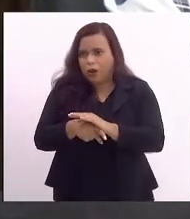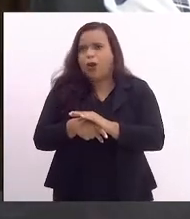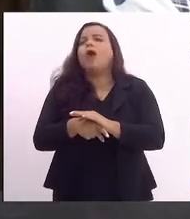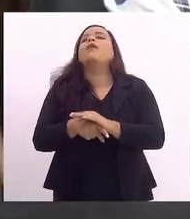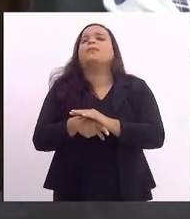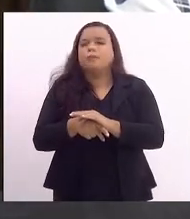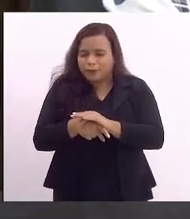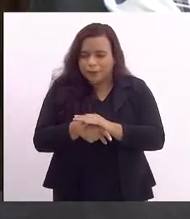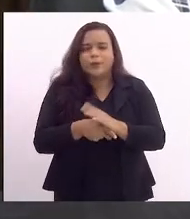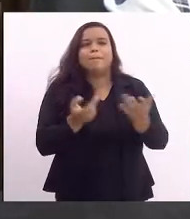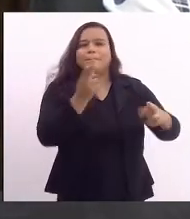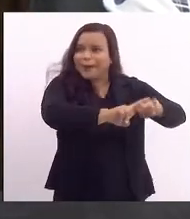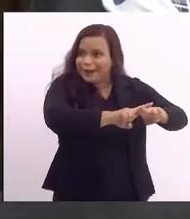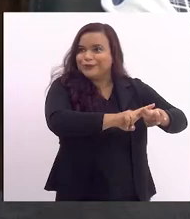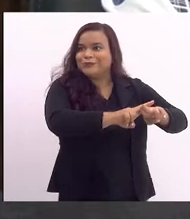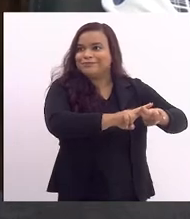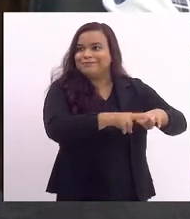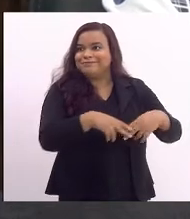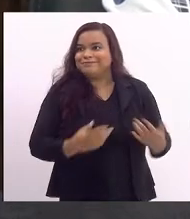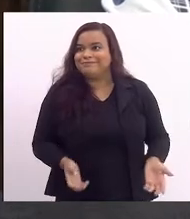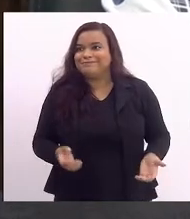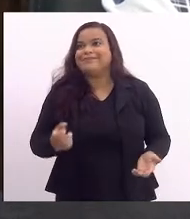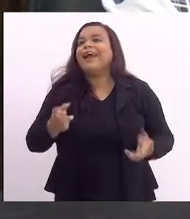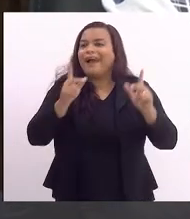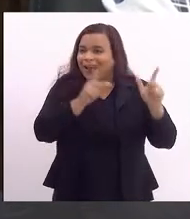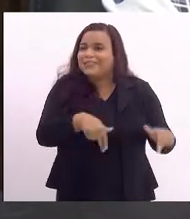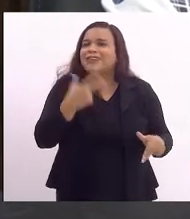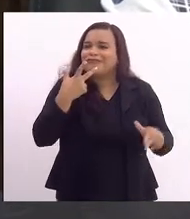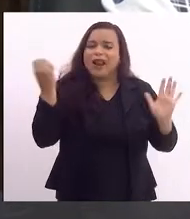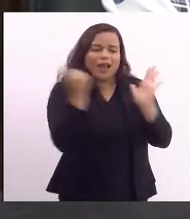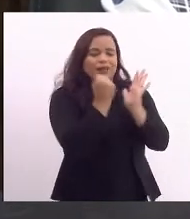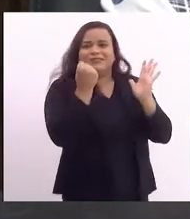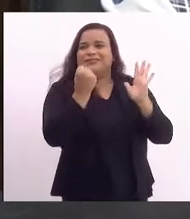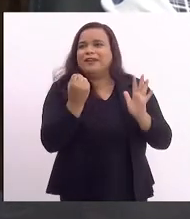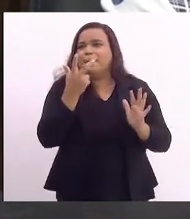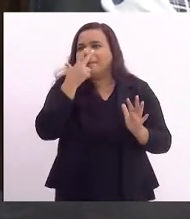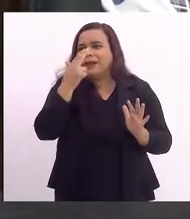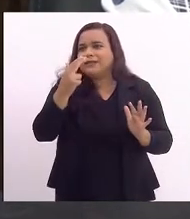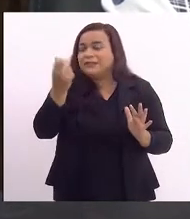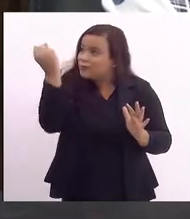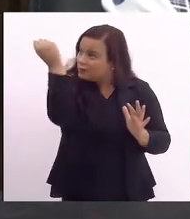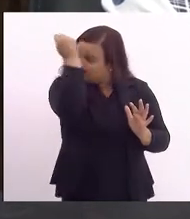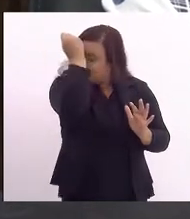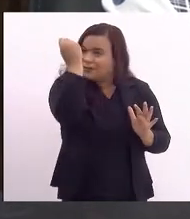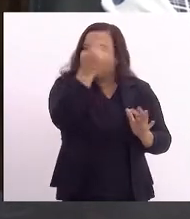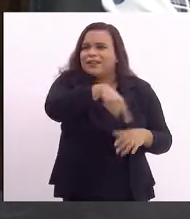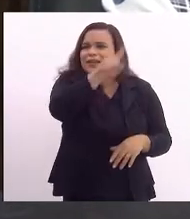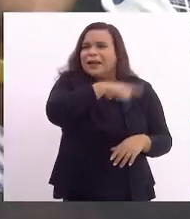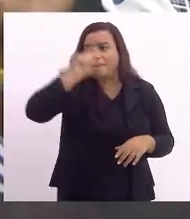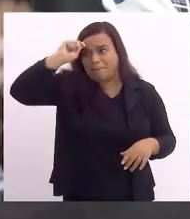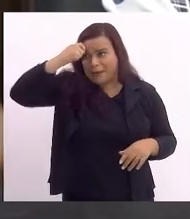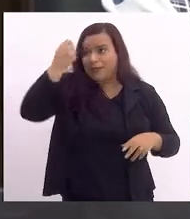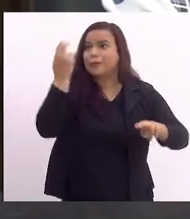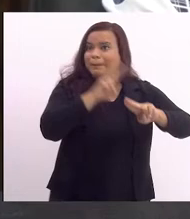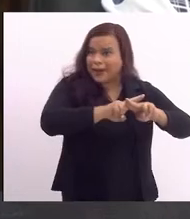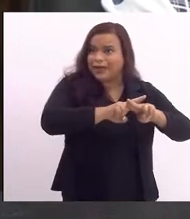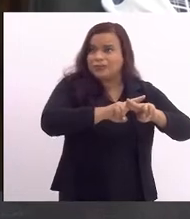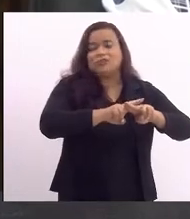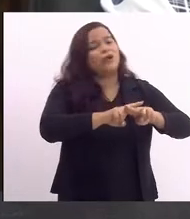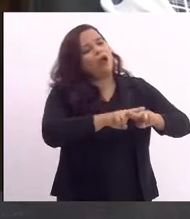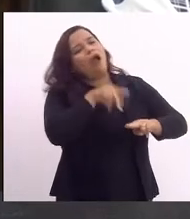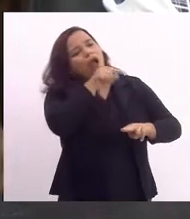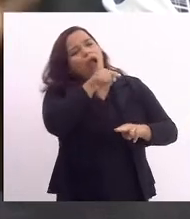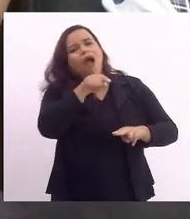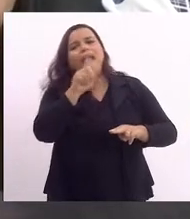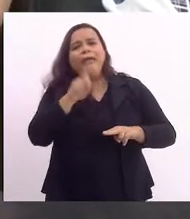a gente quando a gente vai soltar menino preto na delegacia, quando a gente vai dizer que a gente está pedindo justiça e que eles são inocentes. Vocês querem ficar aí na porta de